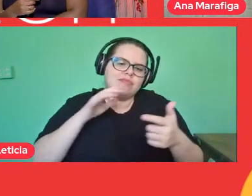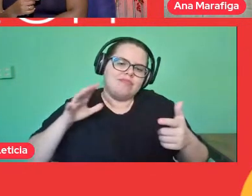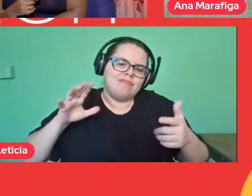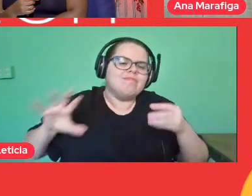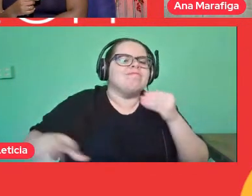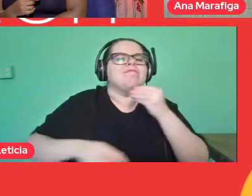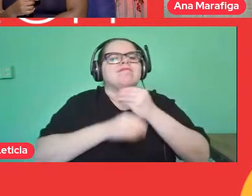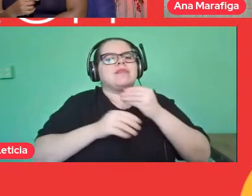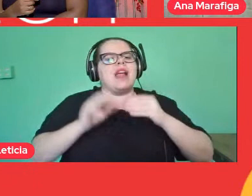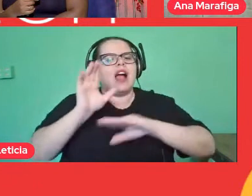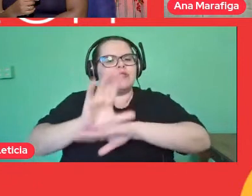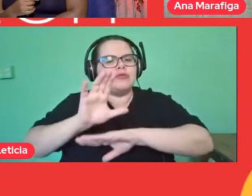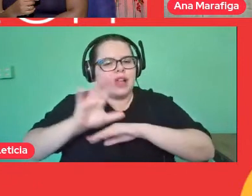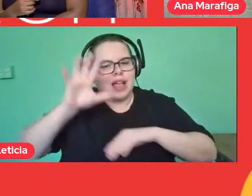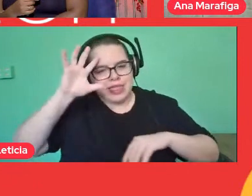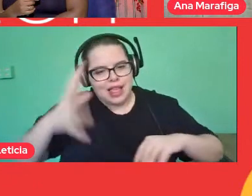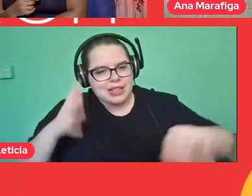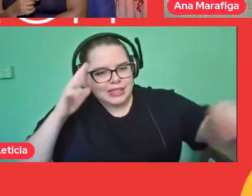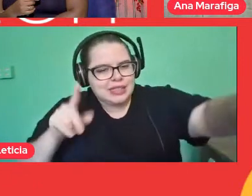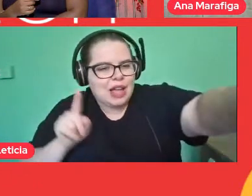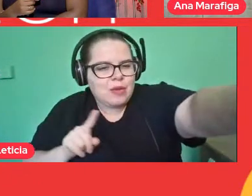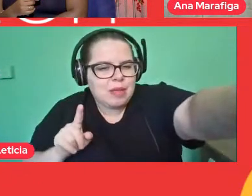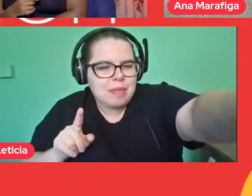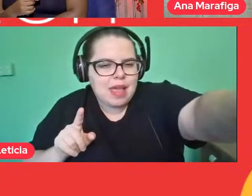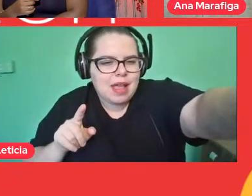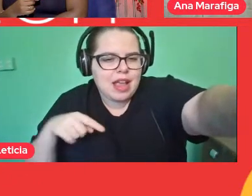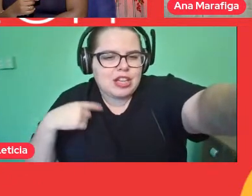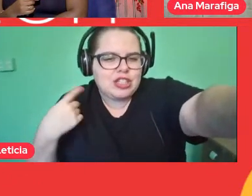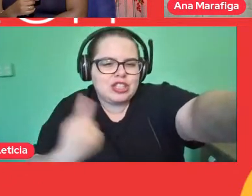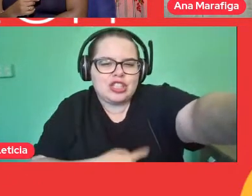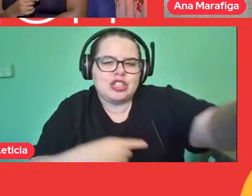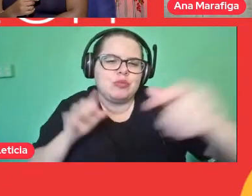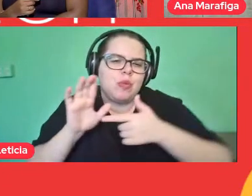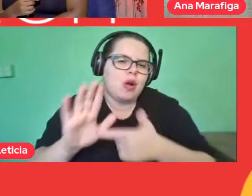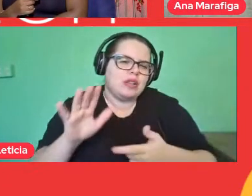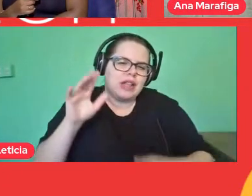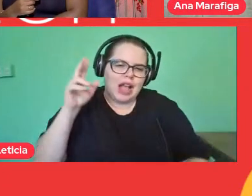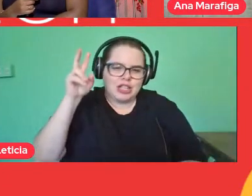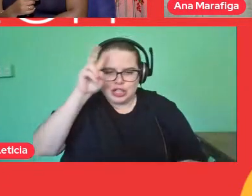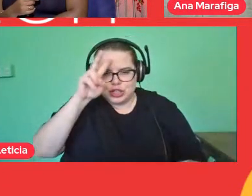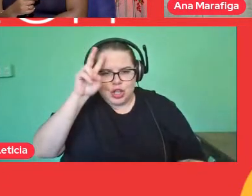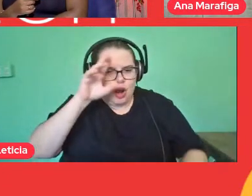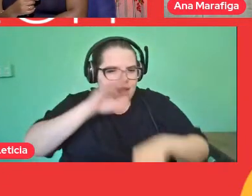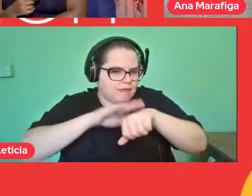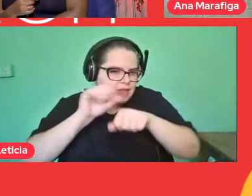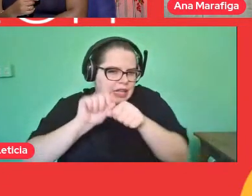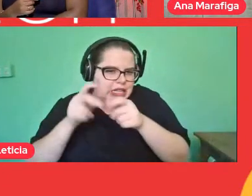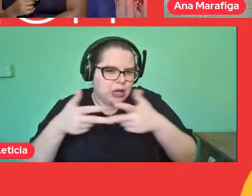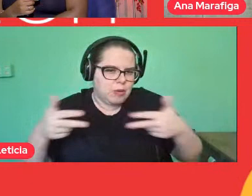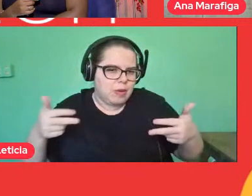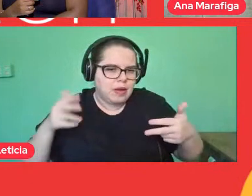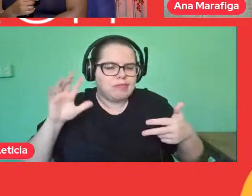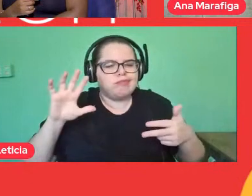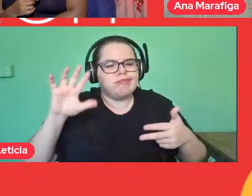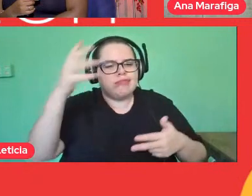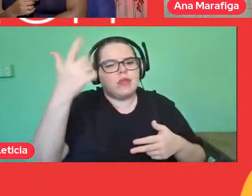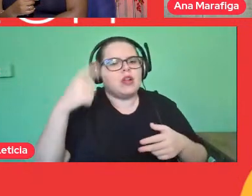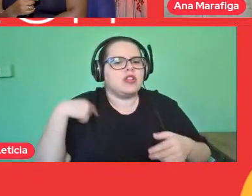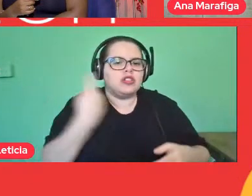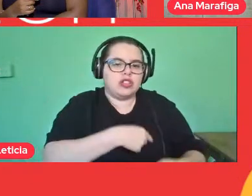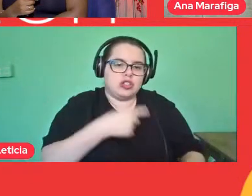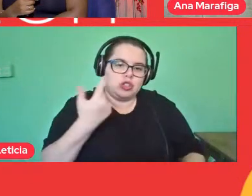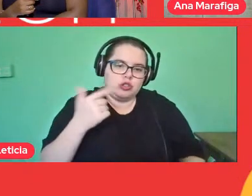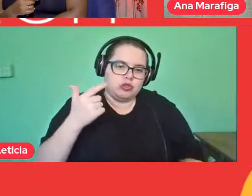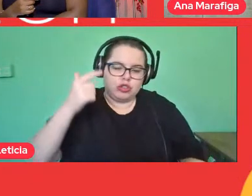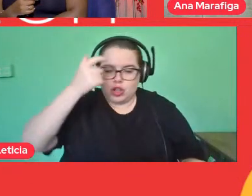de ajudar numa decisão, a de mover uma, né, uma história, de fazer alguma coisa acontecer, que quando você não tinha